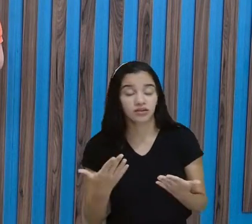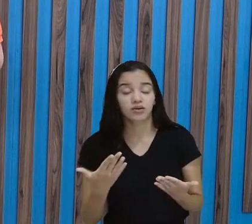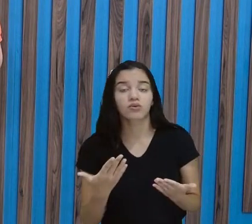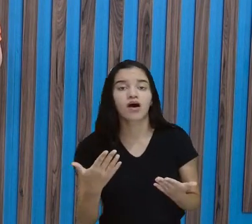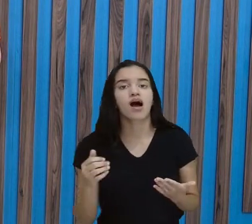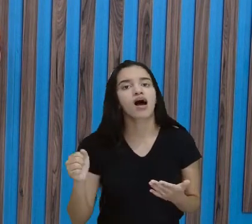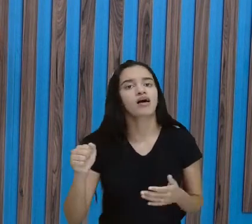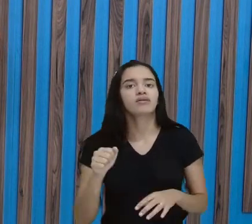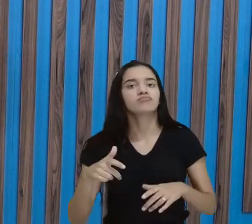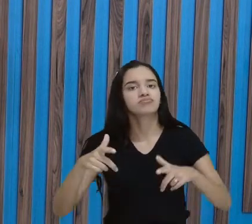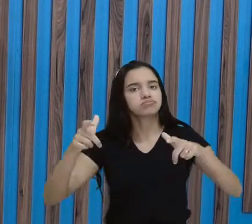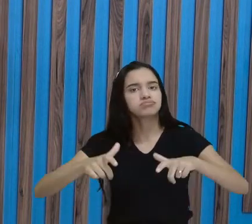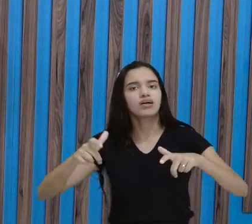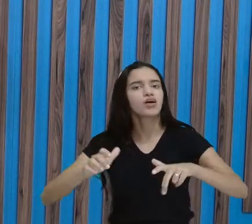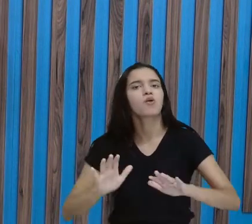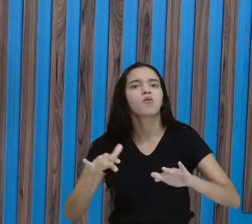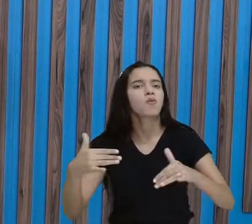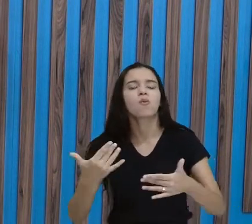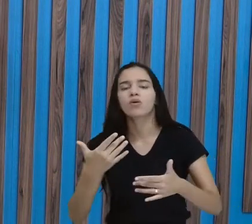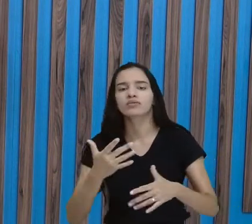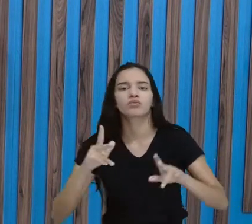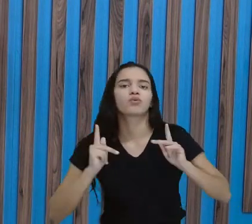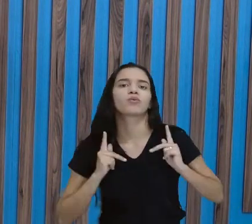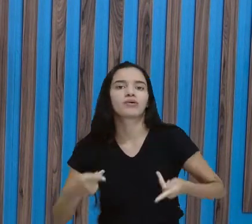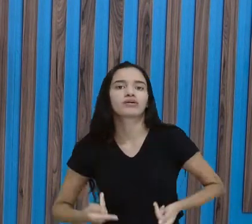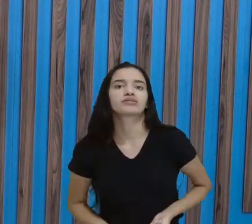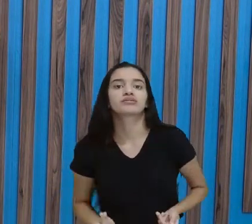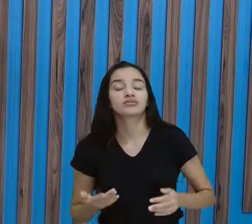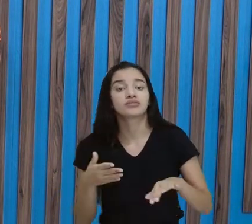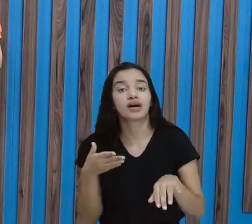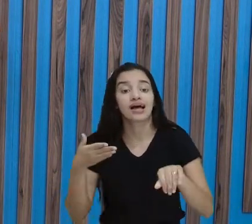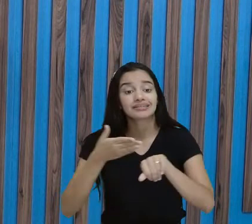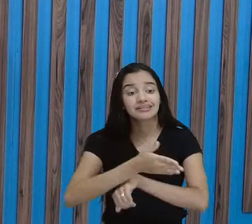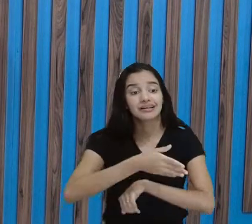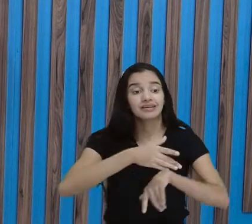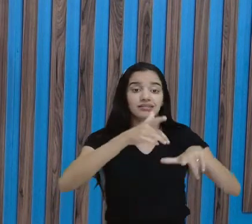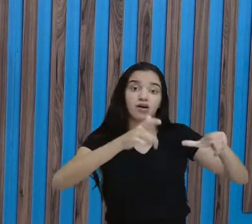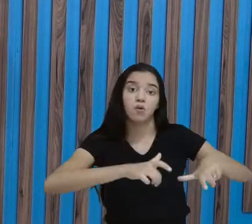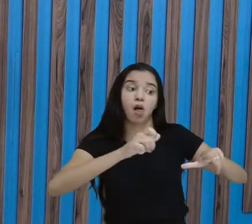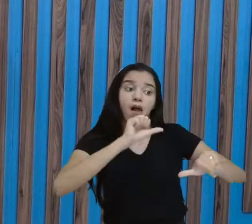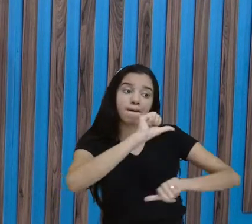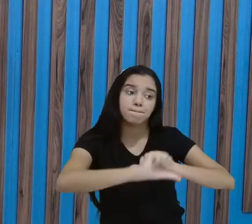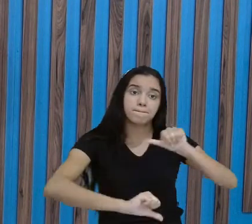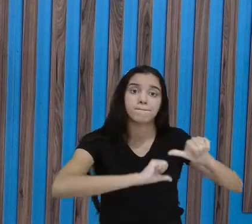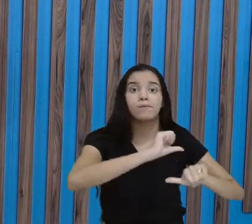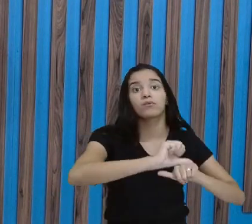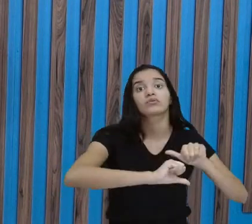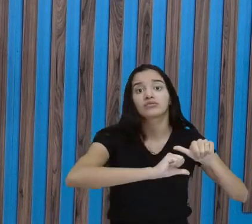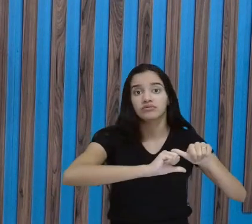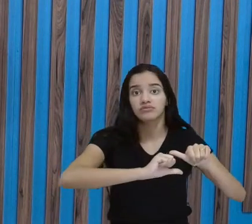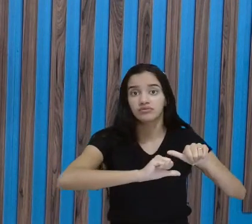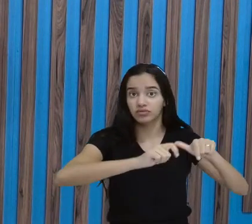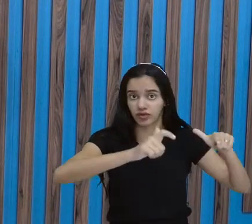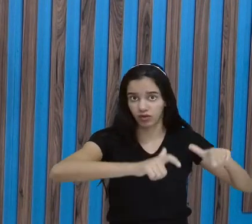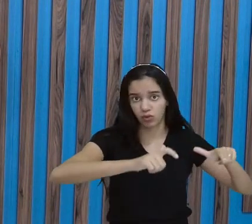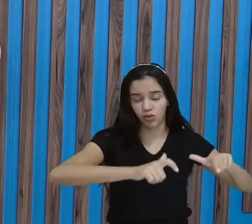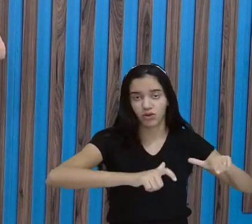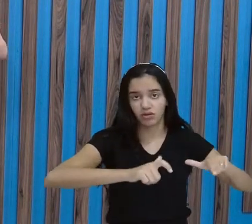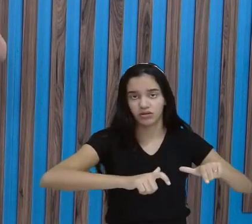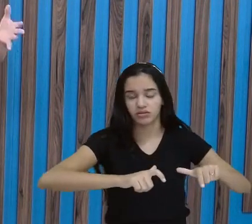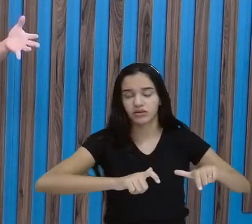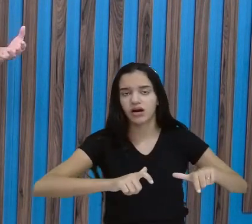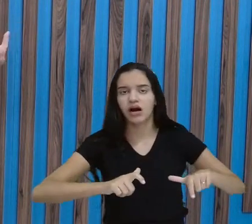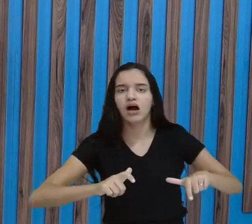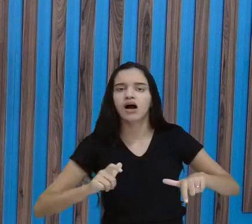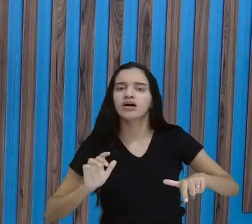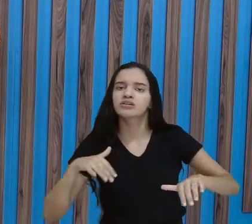essa paisagem aí é quando o ser humano entra naquele espaço e modifica essa paisagem. Então, quando